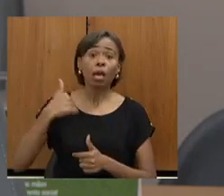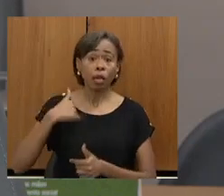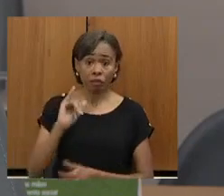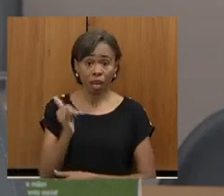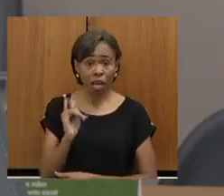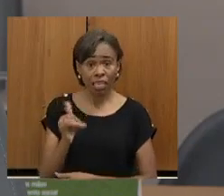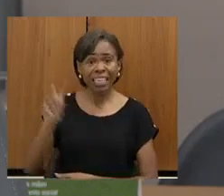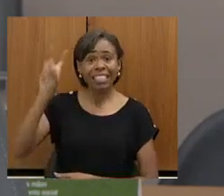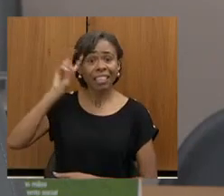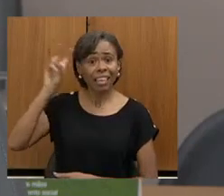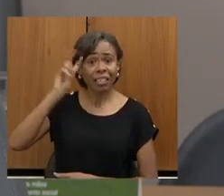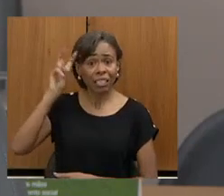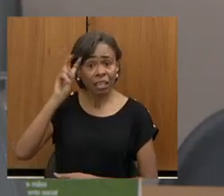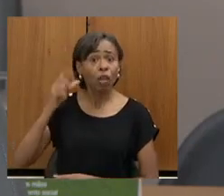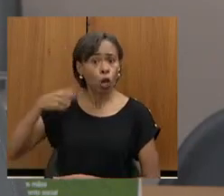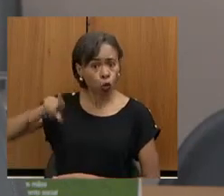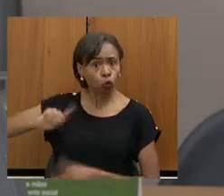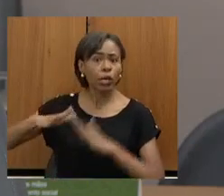eu vou à igreja aos prãos.